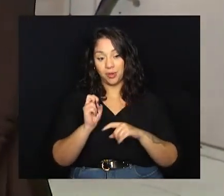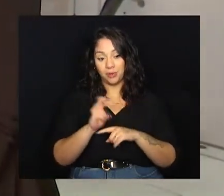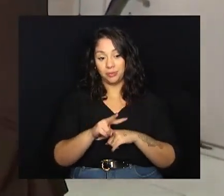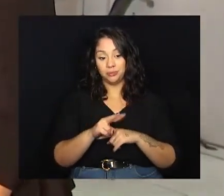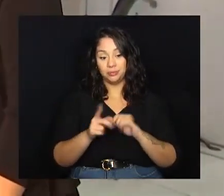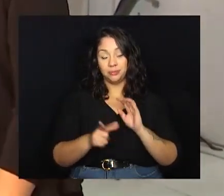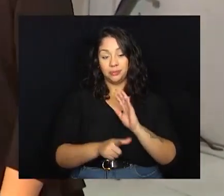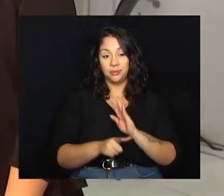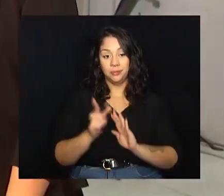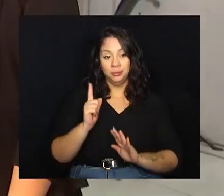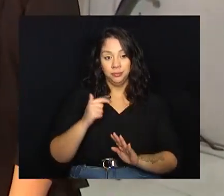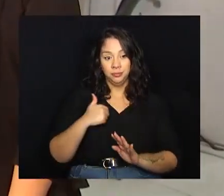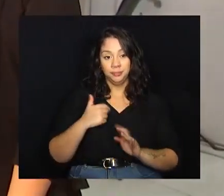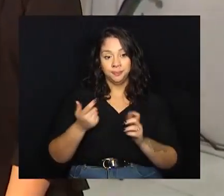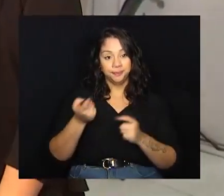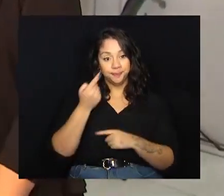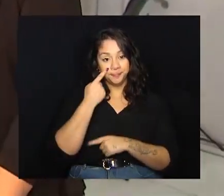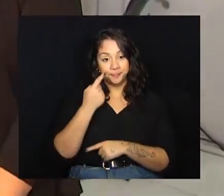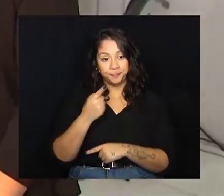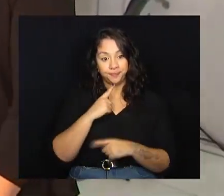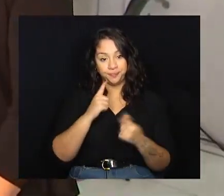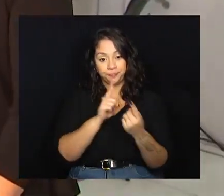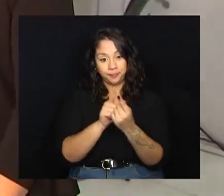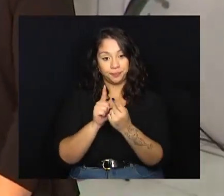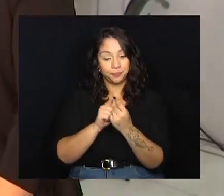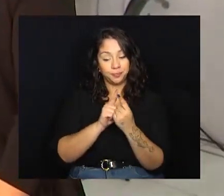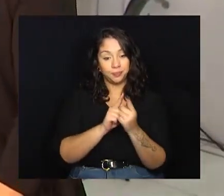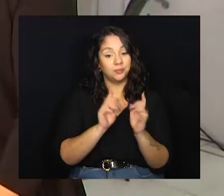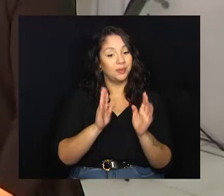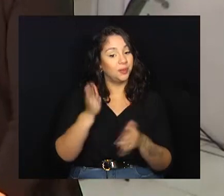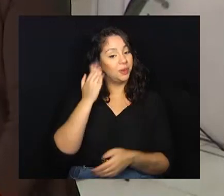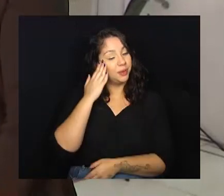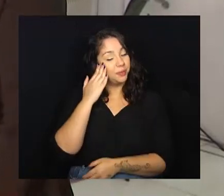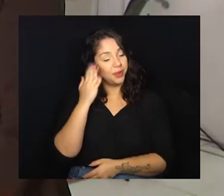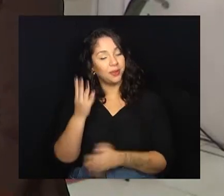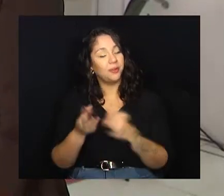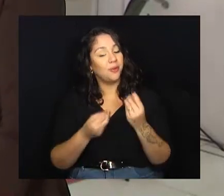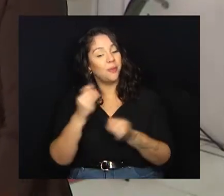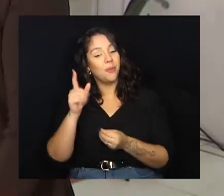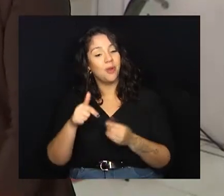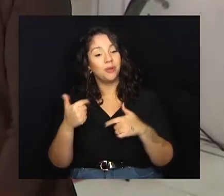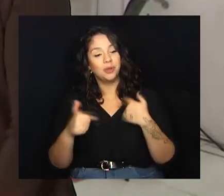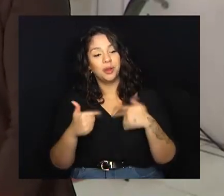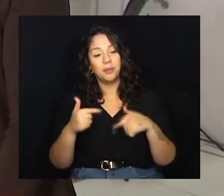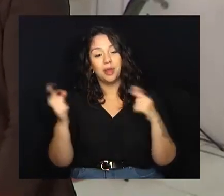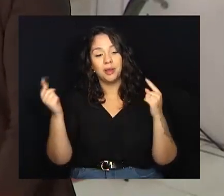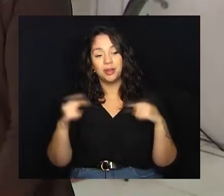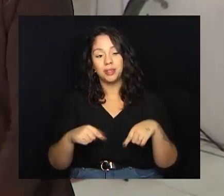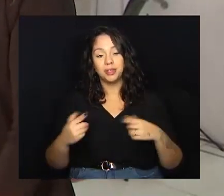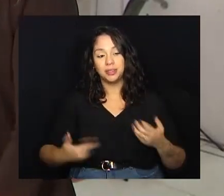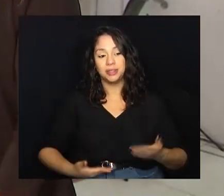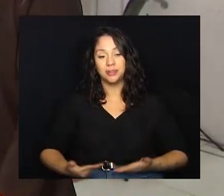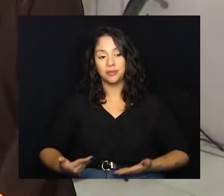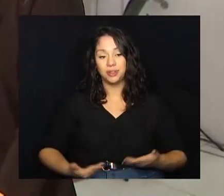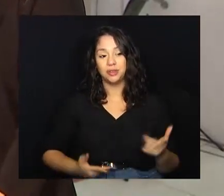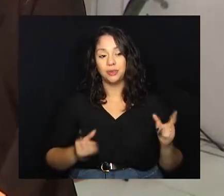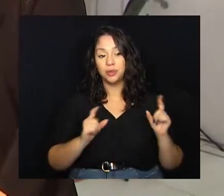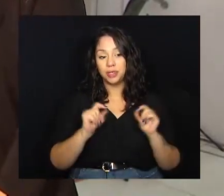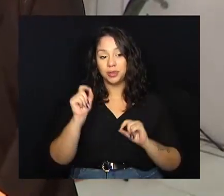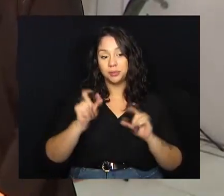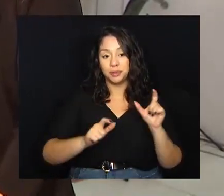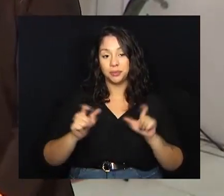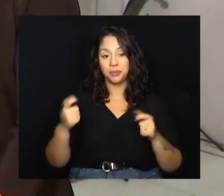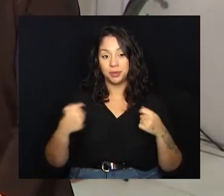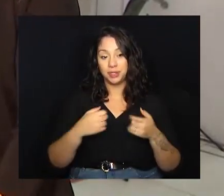antes eu ouvi uma atendente aqui para ele ter uma noção de como é o trabalho realizado serviço que as pessoas têm que trazer